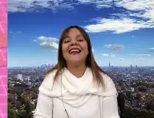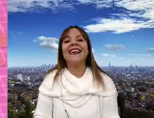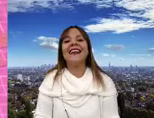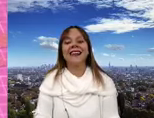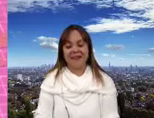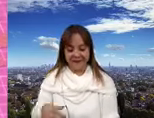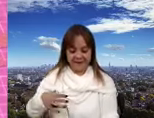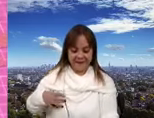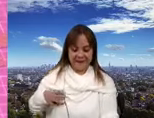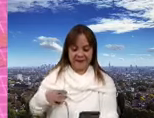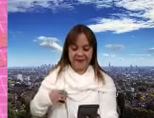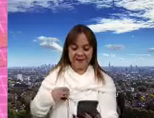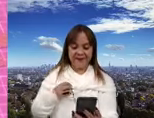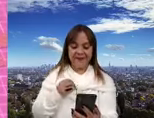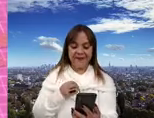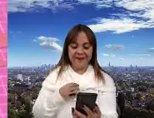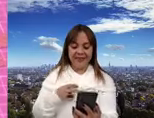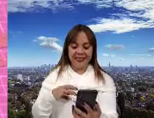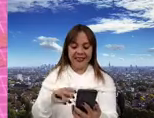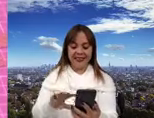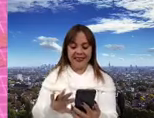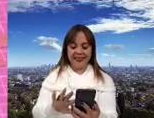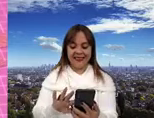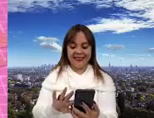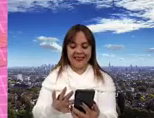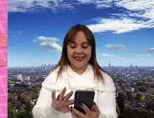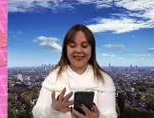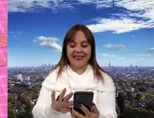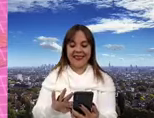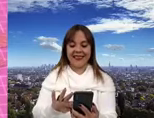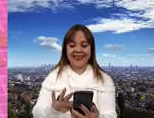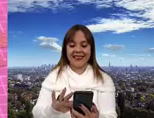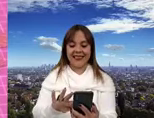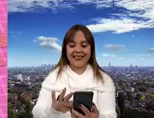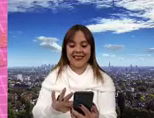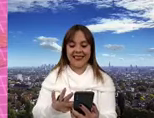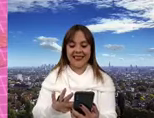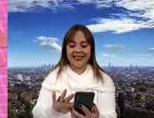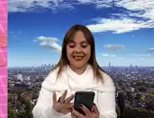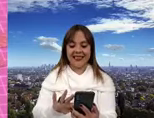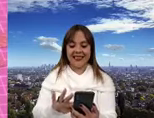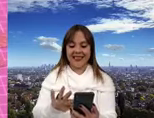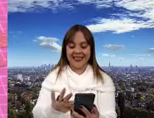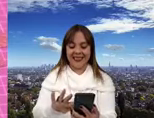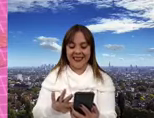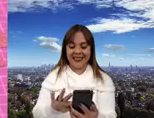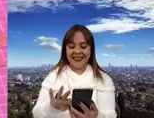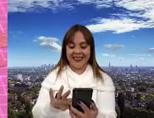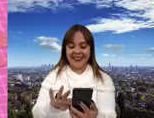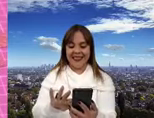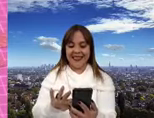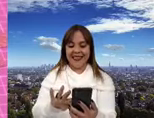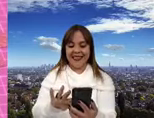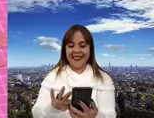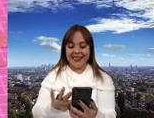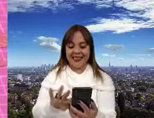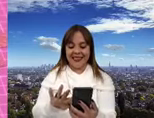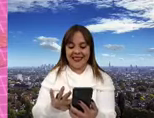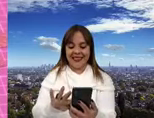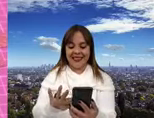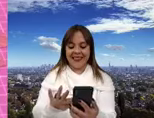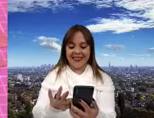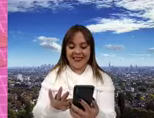quente, pega o corpinho. Peraí que minha cola parece que tá. Dá uma apertada aí nessa tomada, tá?